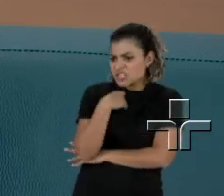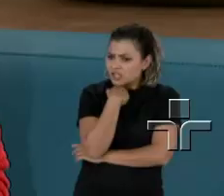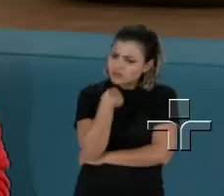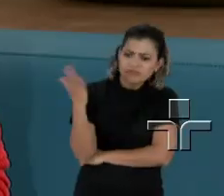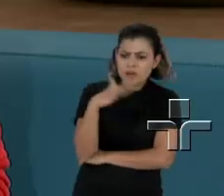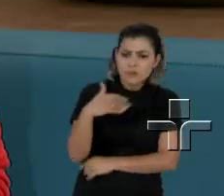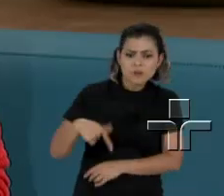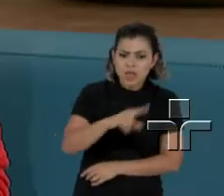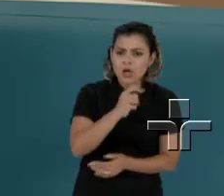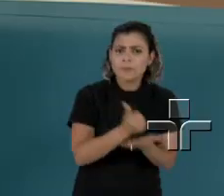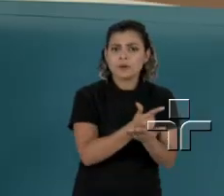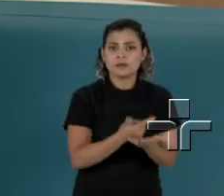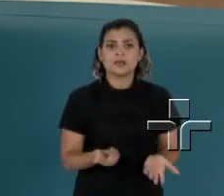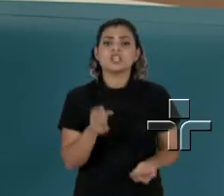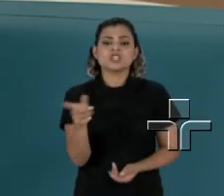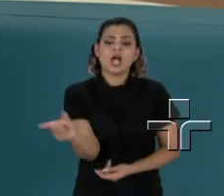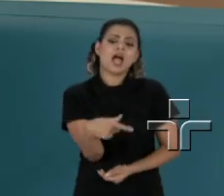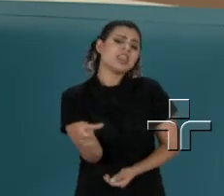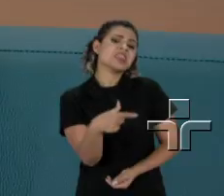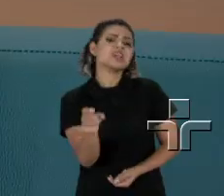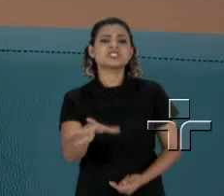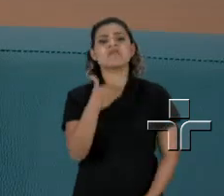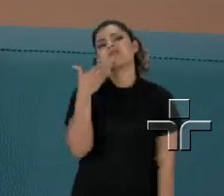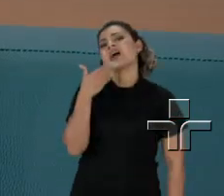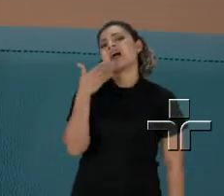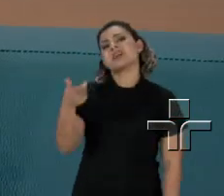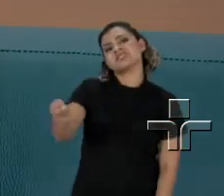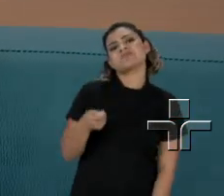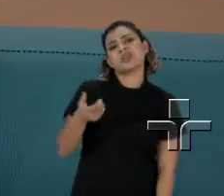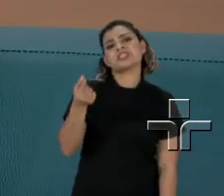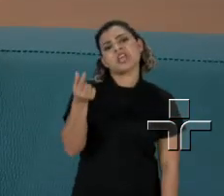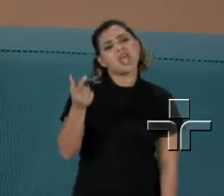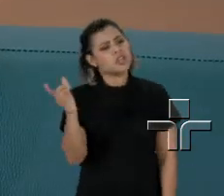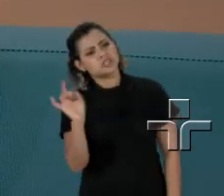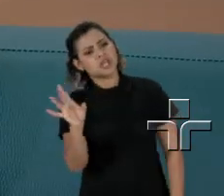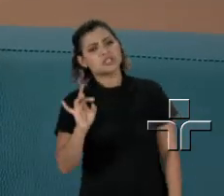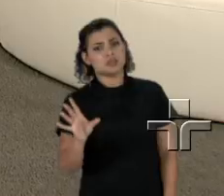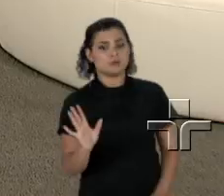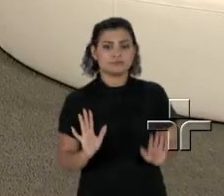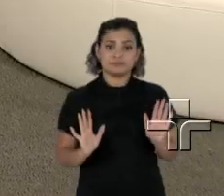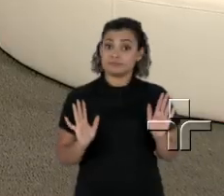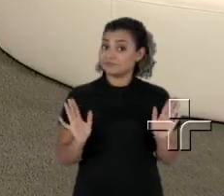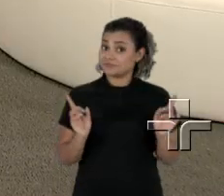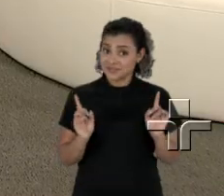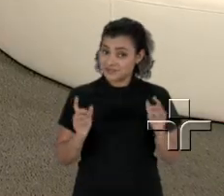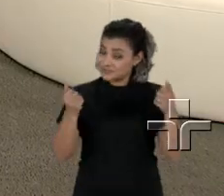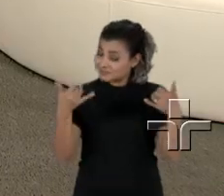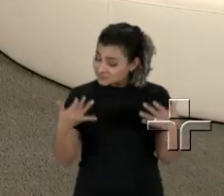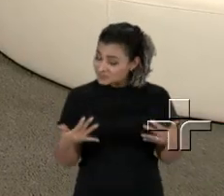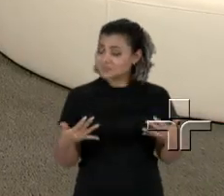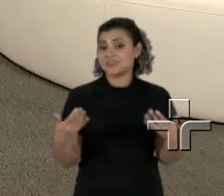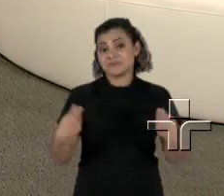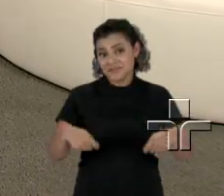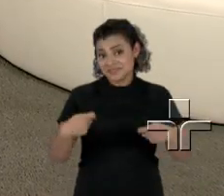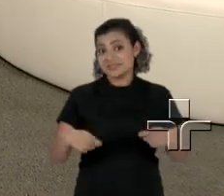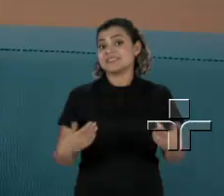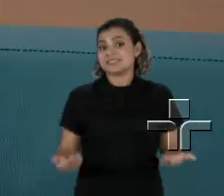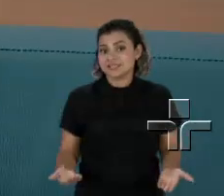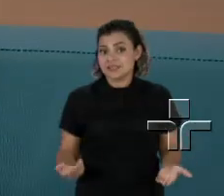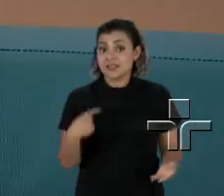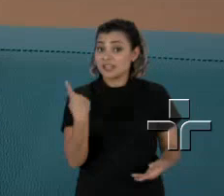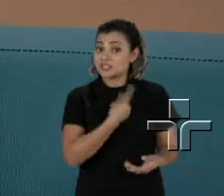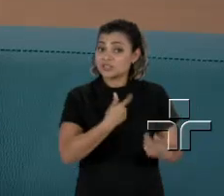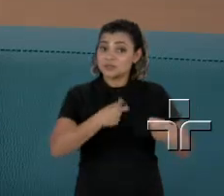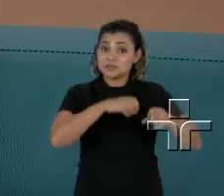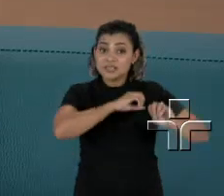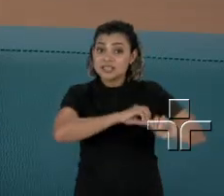comprar a máquina vai lá na maquininha tira agora você tem o dinheiro então a gente e não ensina a